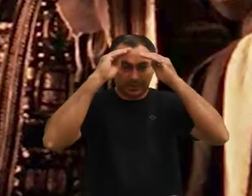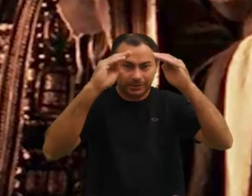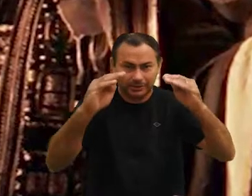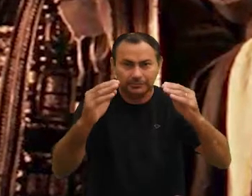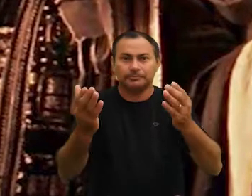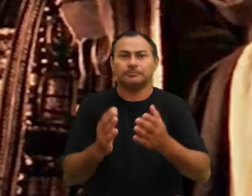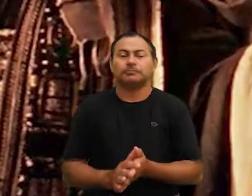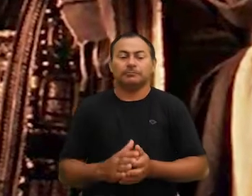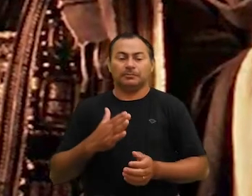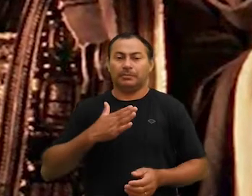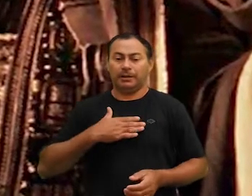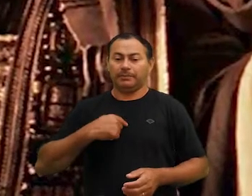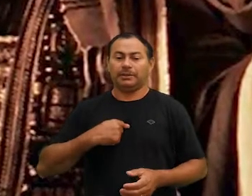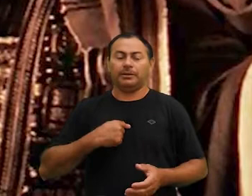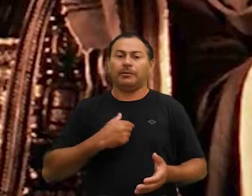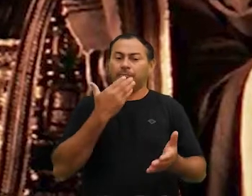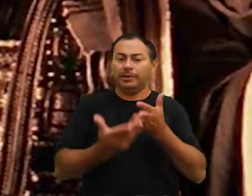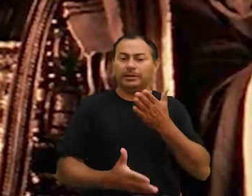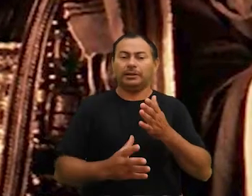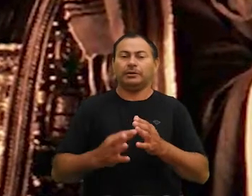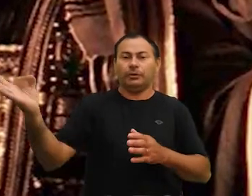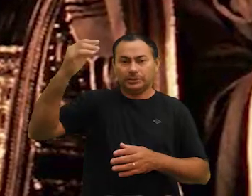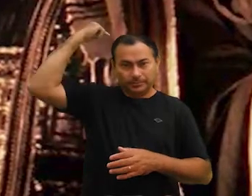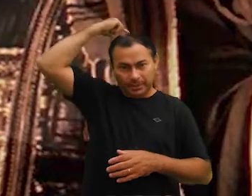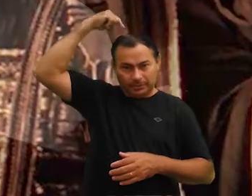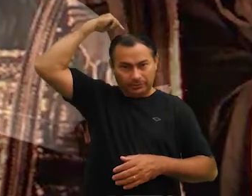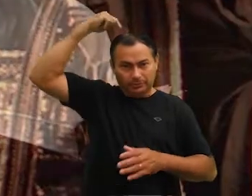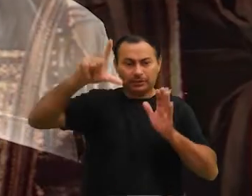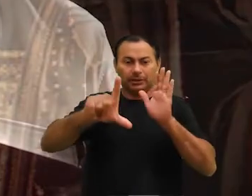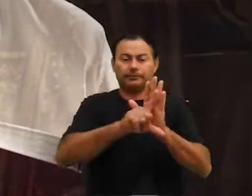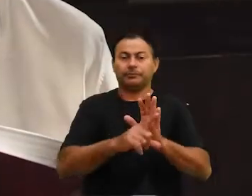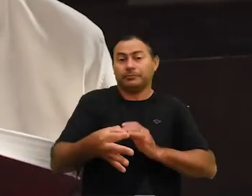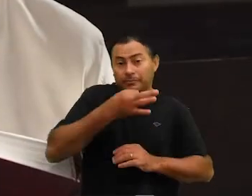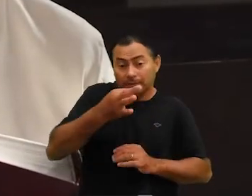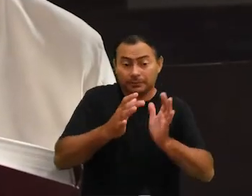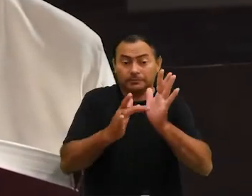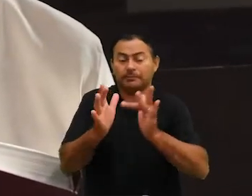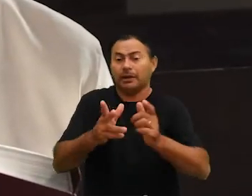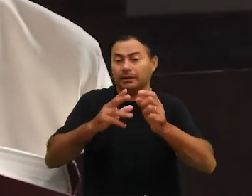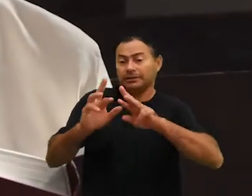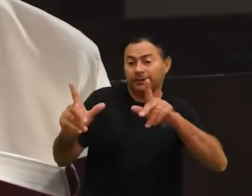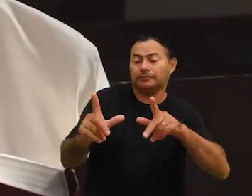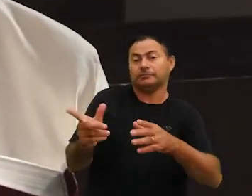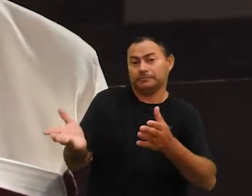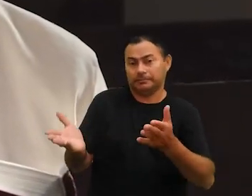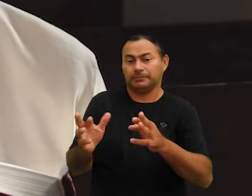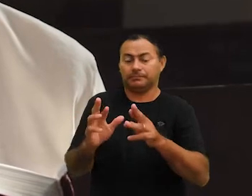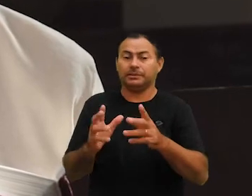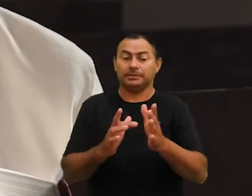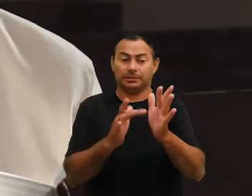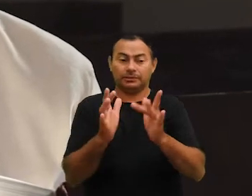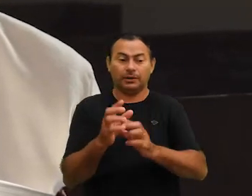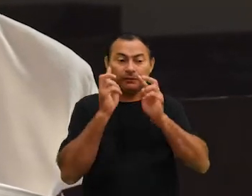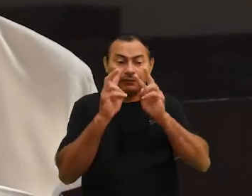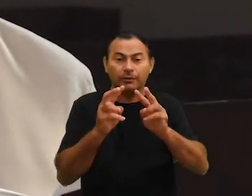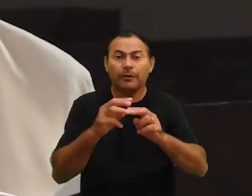violada. Para mim, isso é perder totalmente o espírito da lei. A atitude de Jesus era diferente, como neste caso.